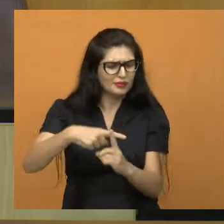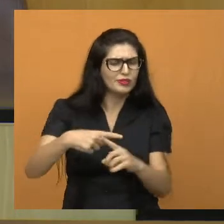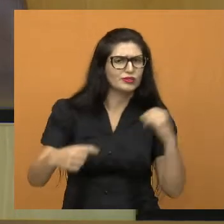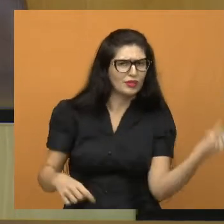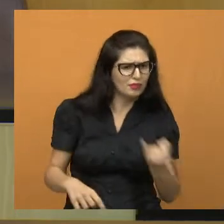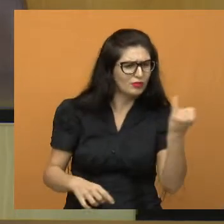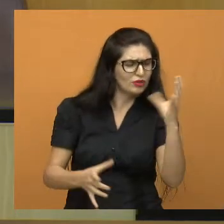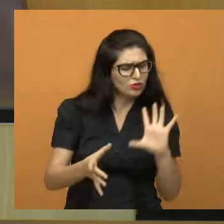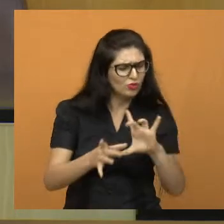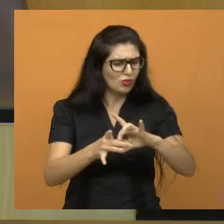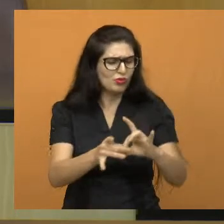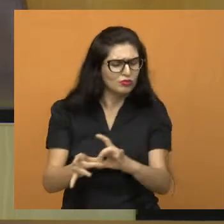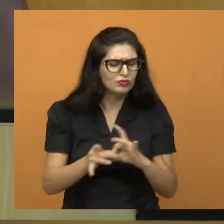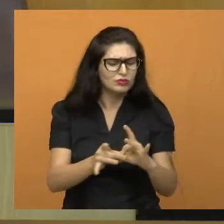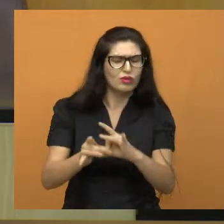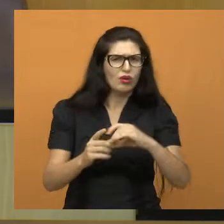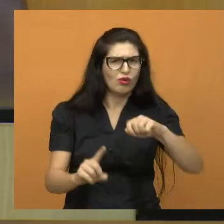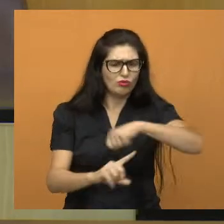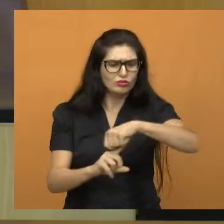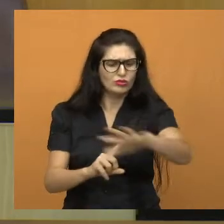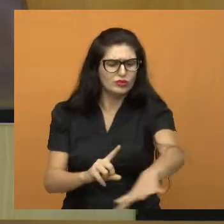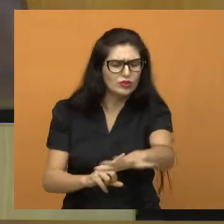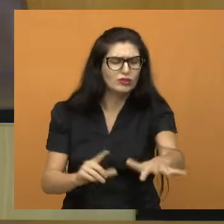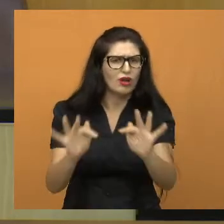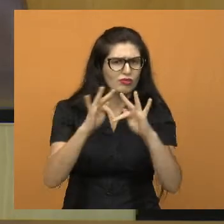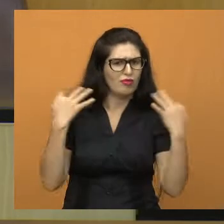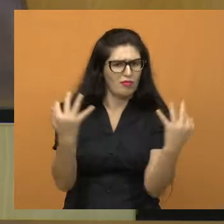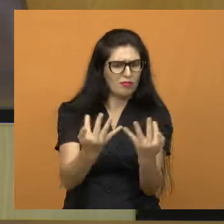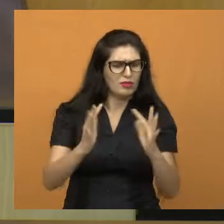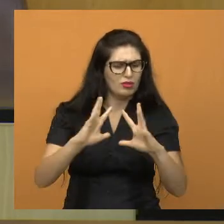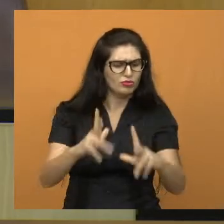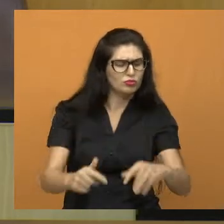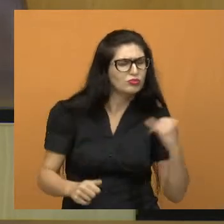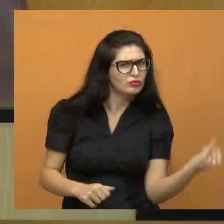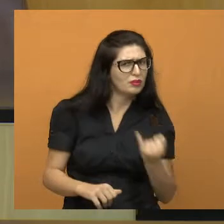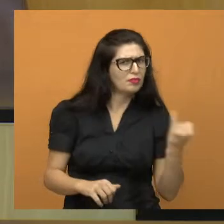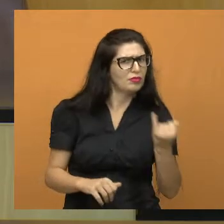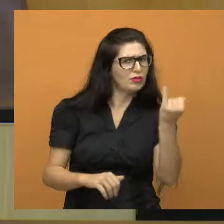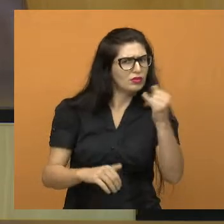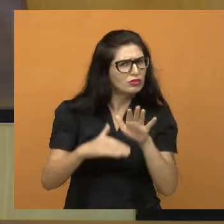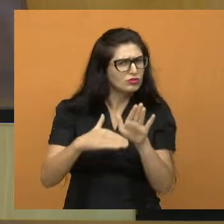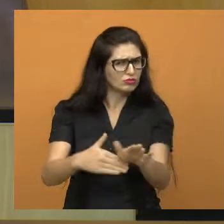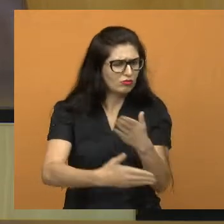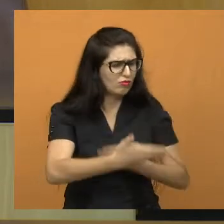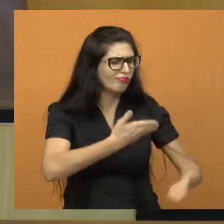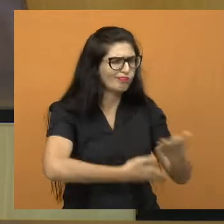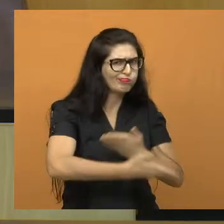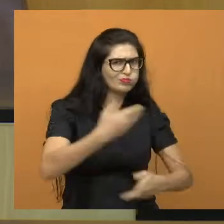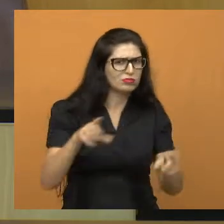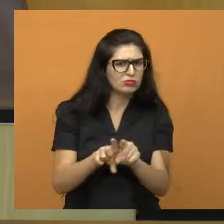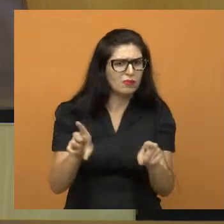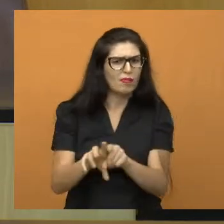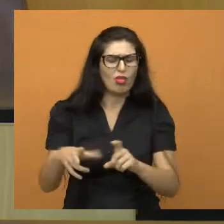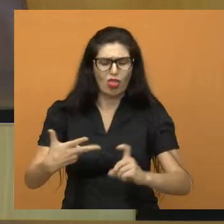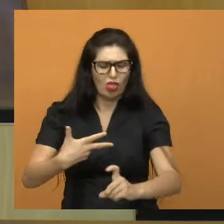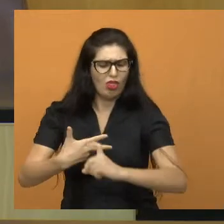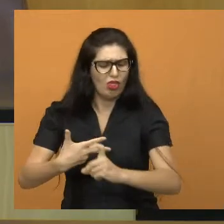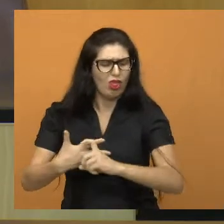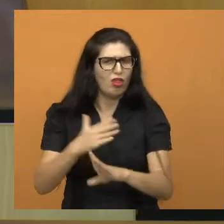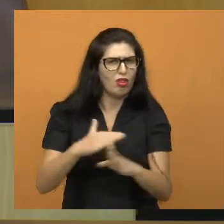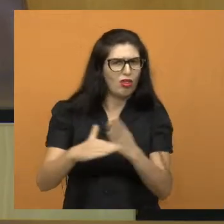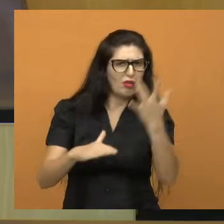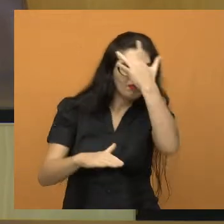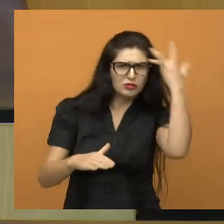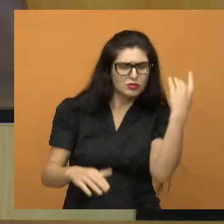toda a sociedade, para a família em geral, e também para o Executivo e para todos nós que